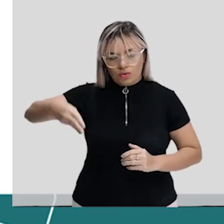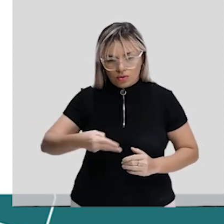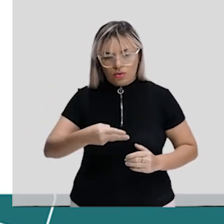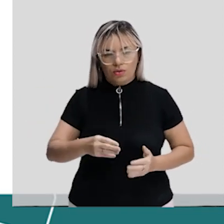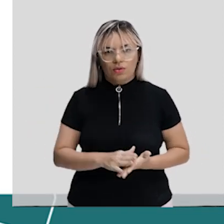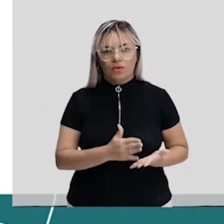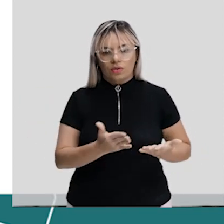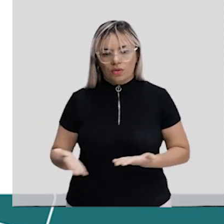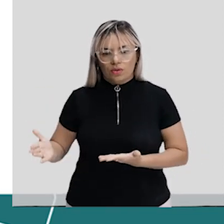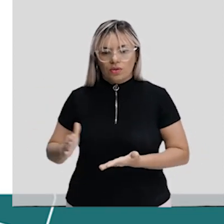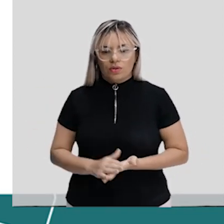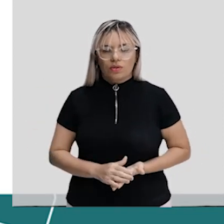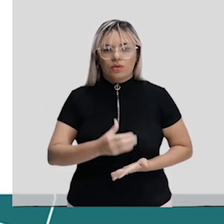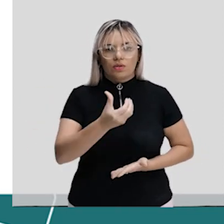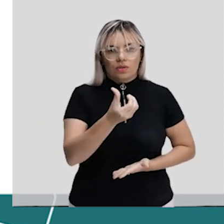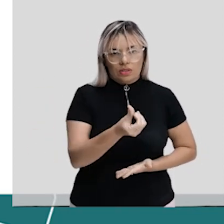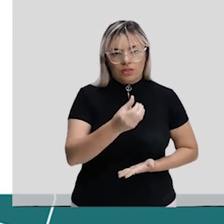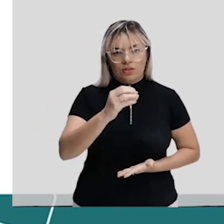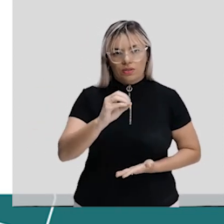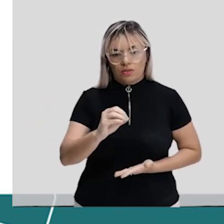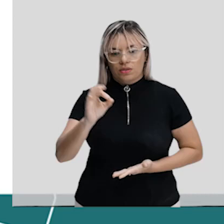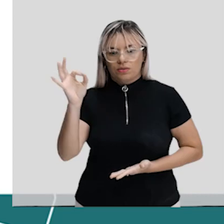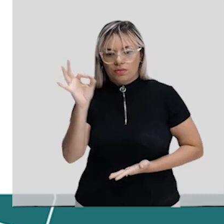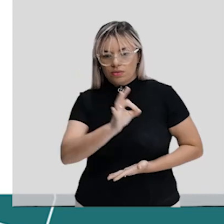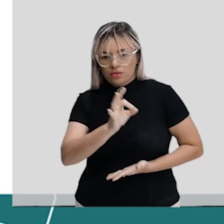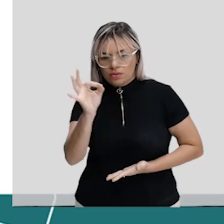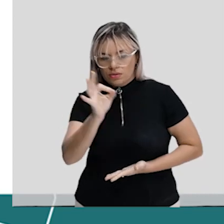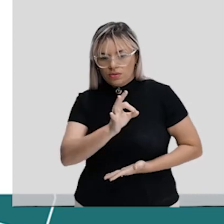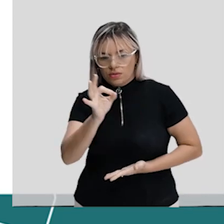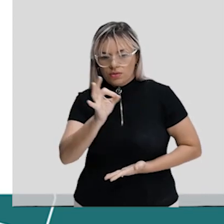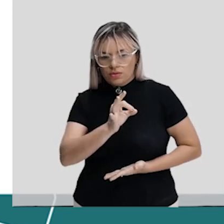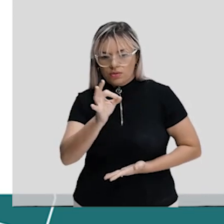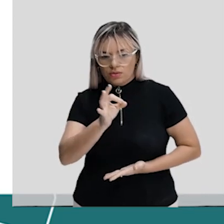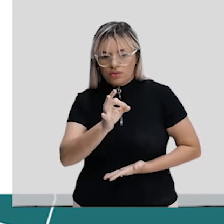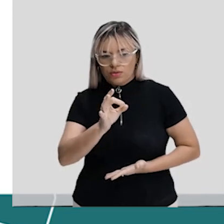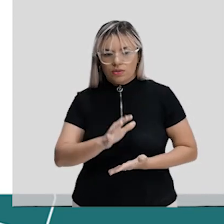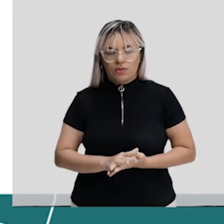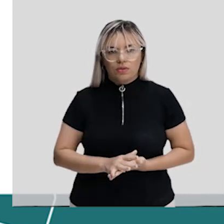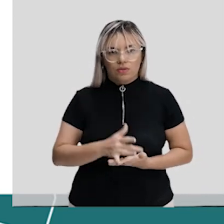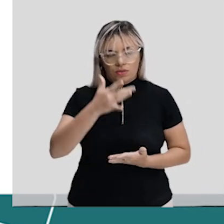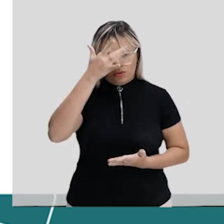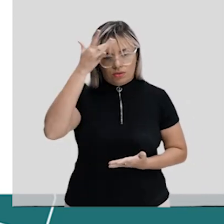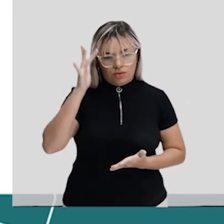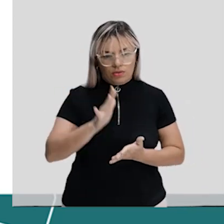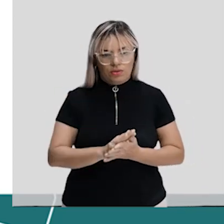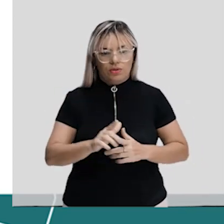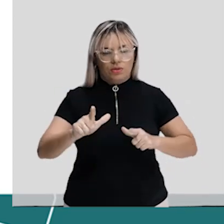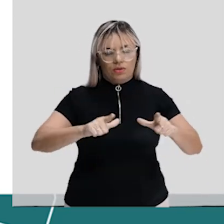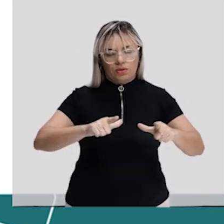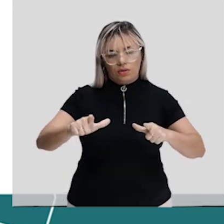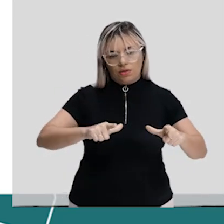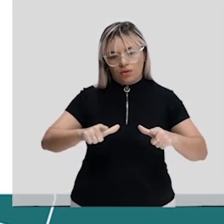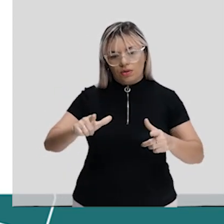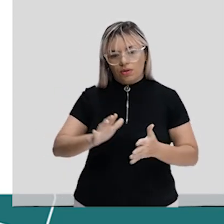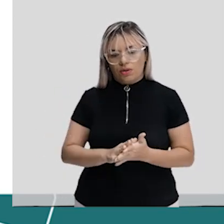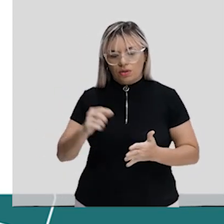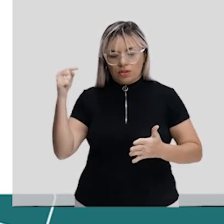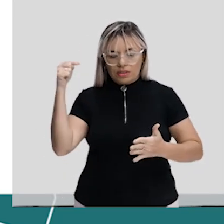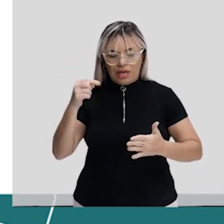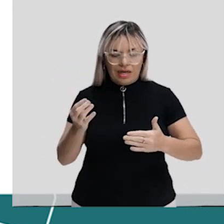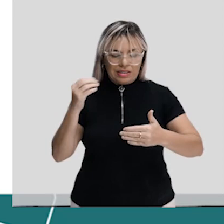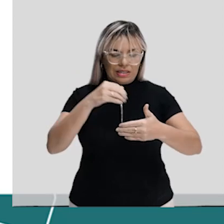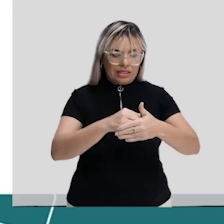Beleza, cerca de 60% desse contingente de trabalhadores já está no